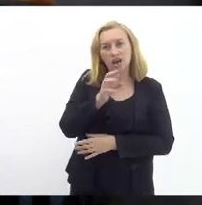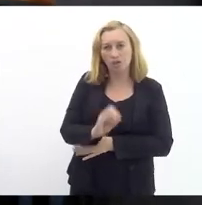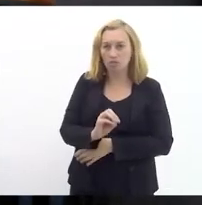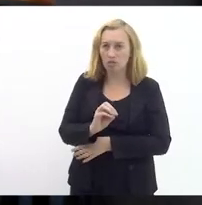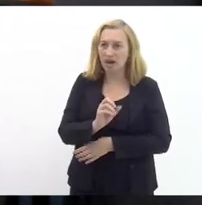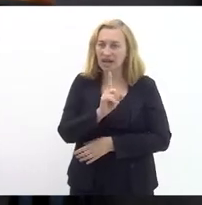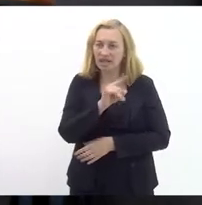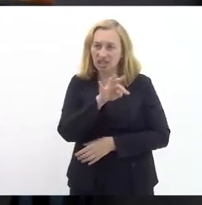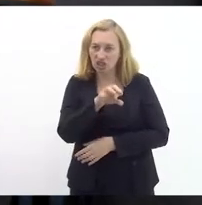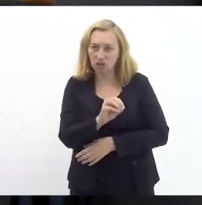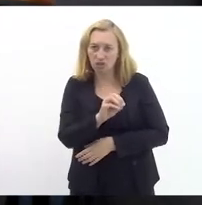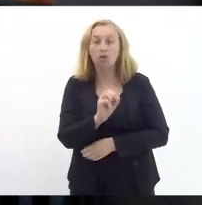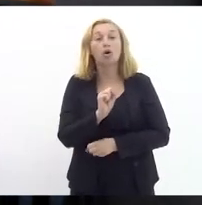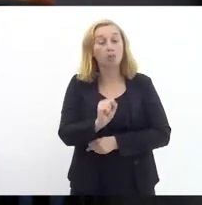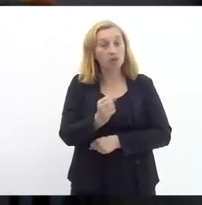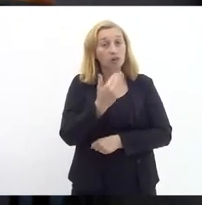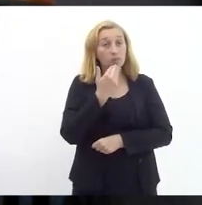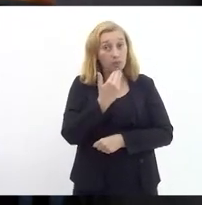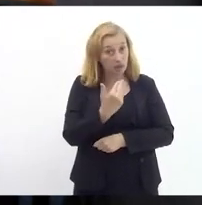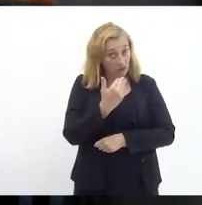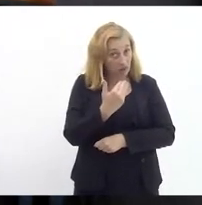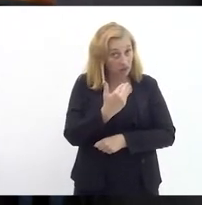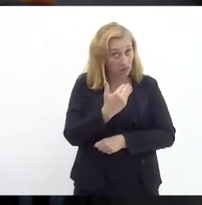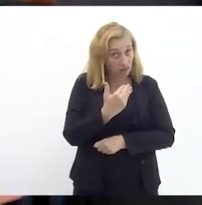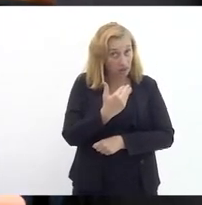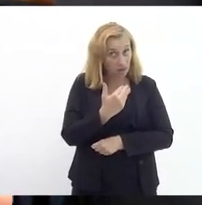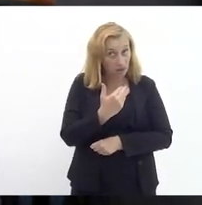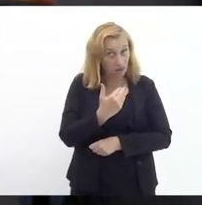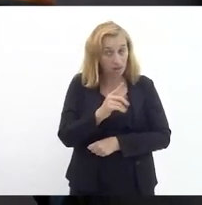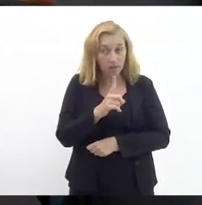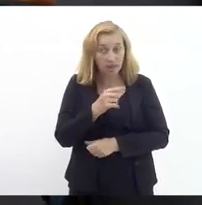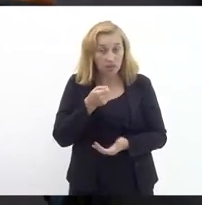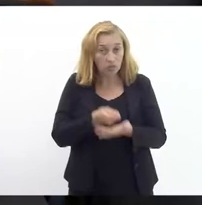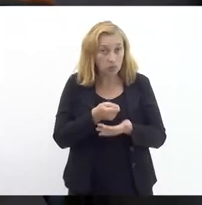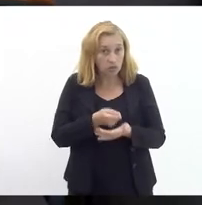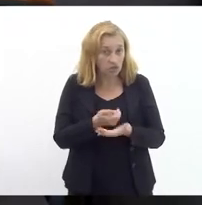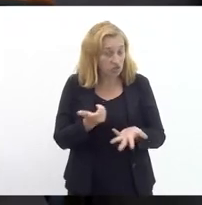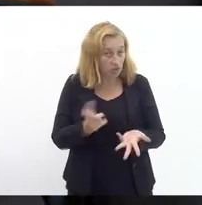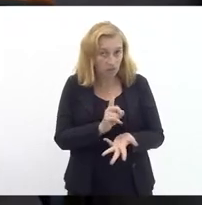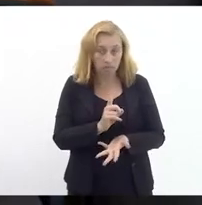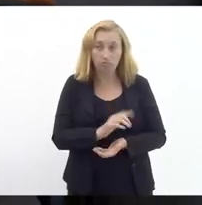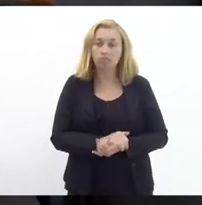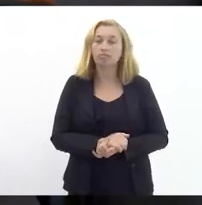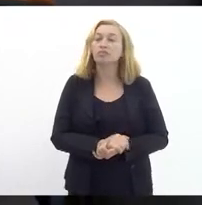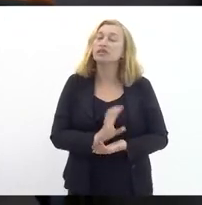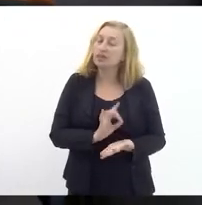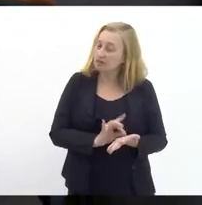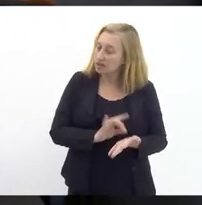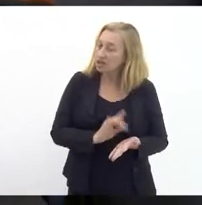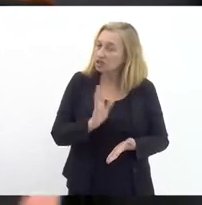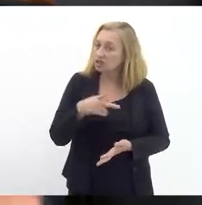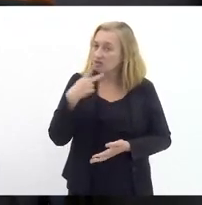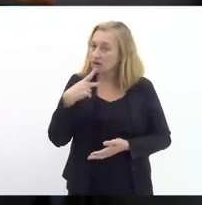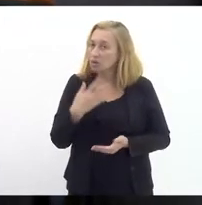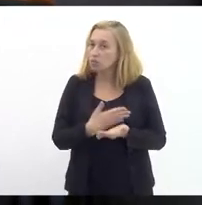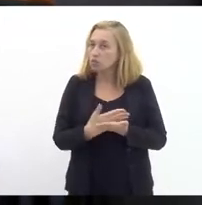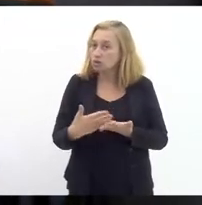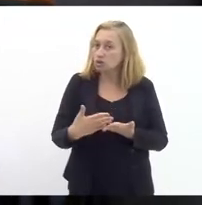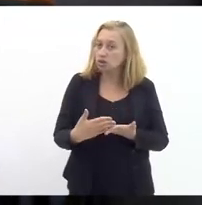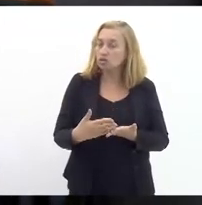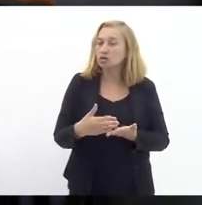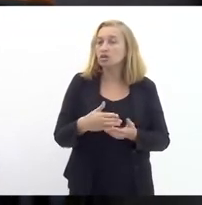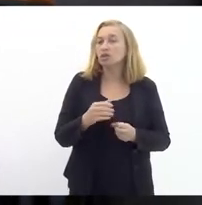concedente. Nem podemos sugerir, recomendar e até determinar. Mas nunca sugeriu, então. Na verdade, como a gente falou aqui no início, a partir